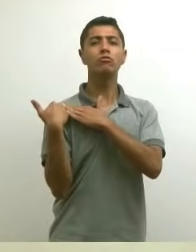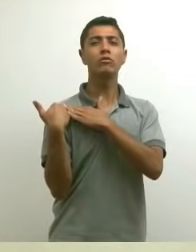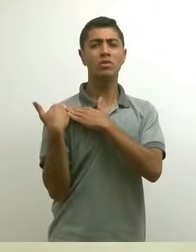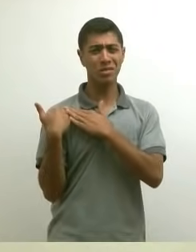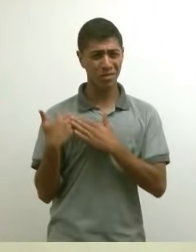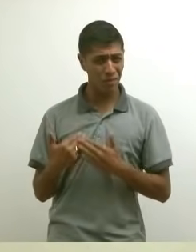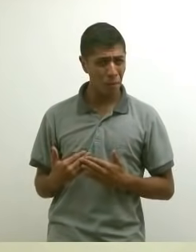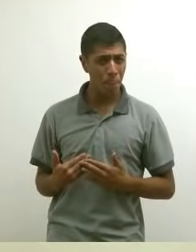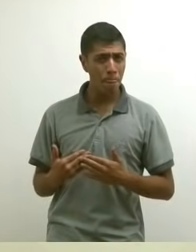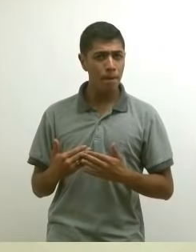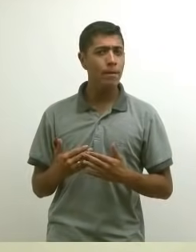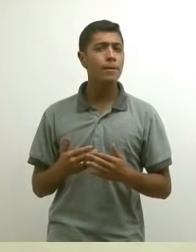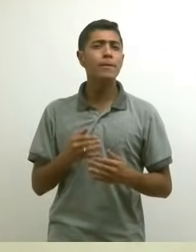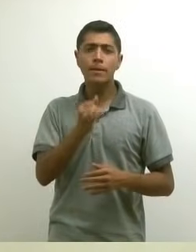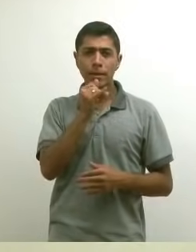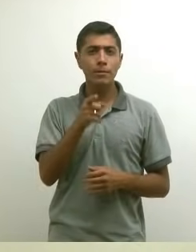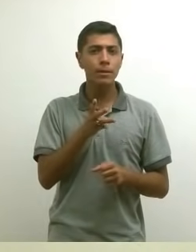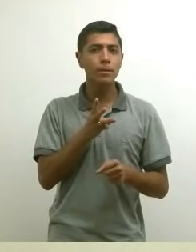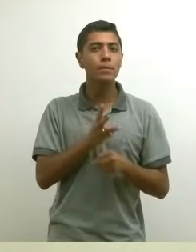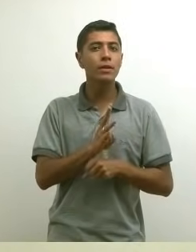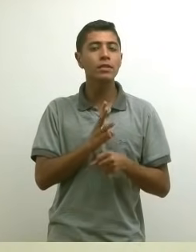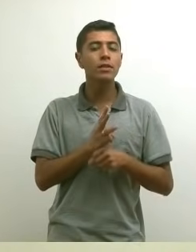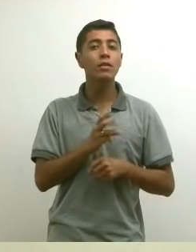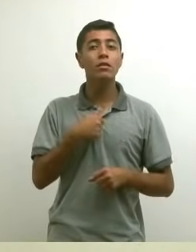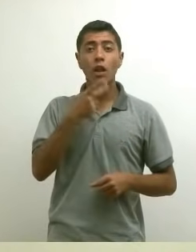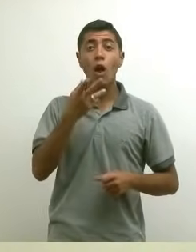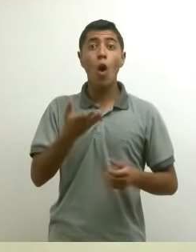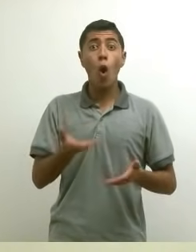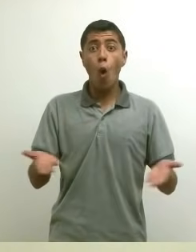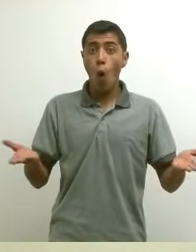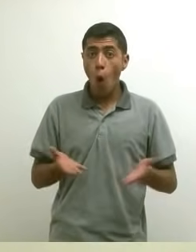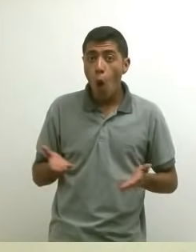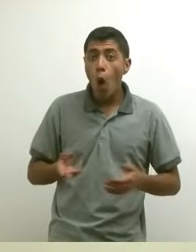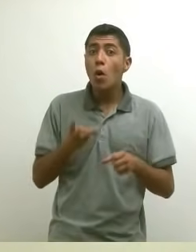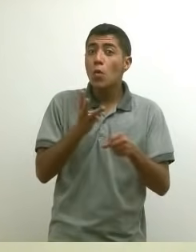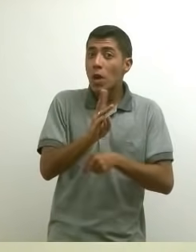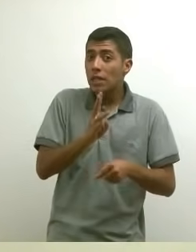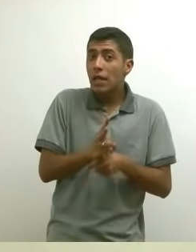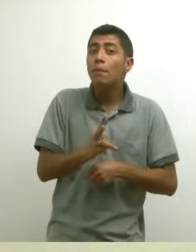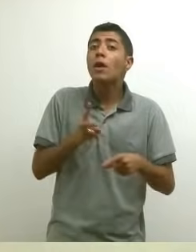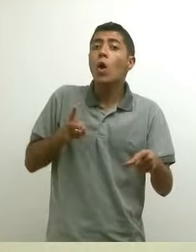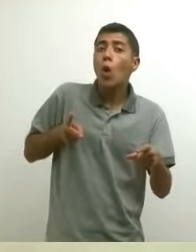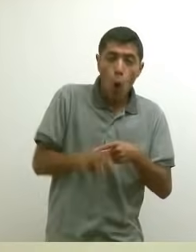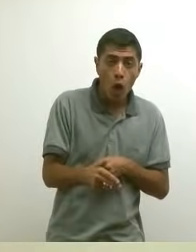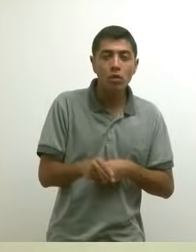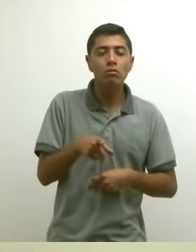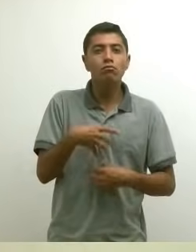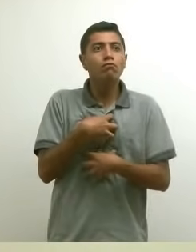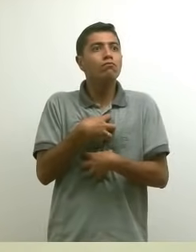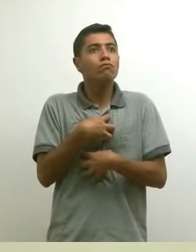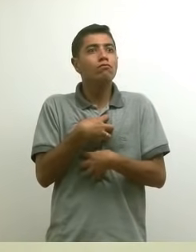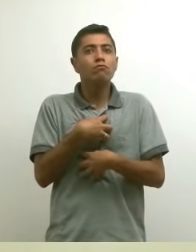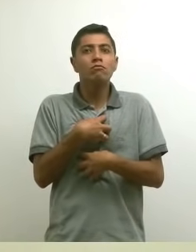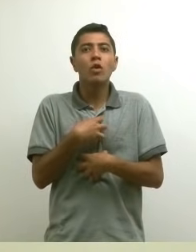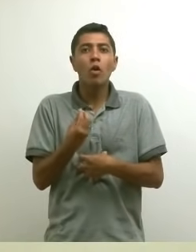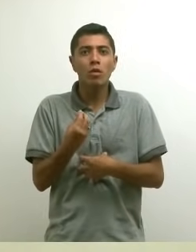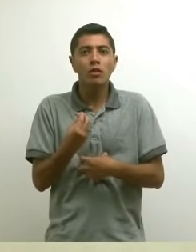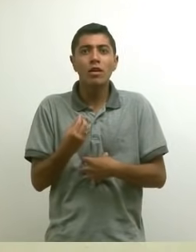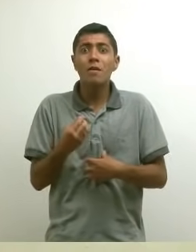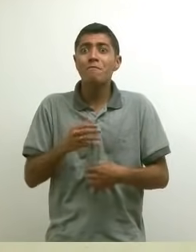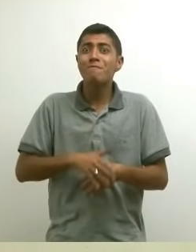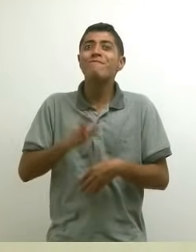sap é interrompido acabou de saber hoje como é que fica o estado do concelho todo mundo a maioria das pessoas fica desesperada